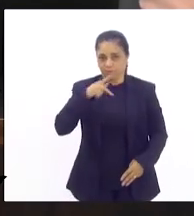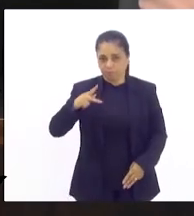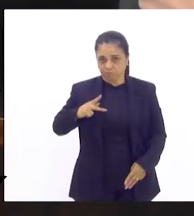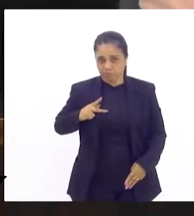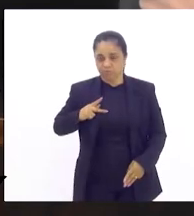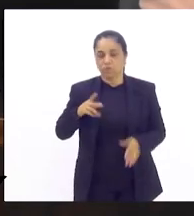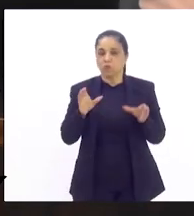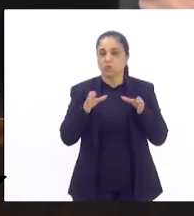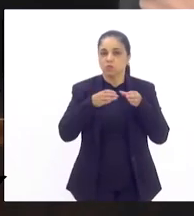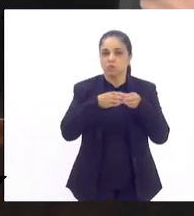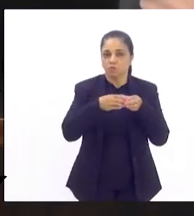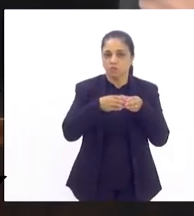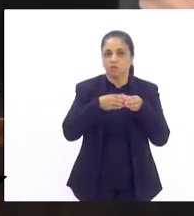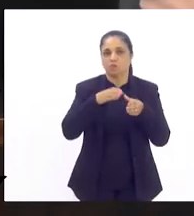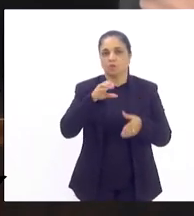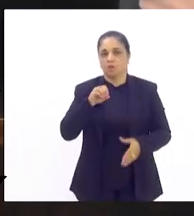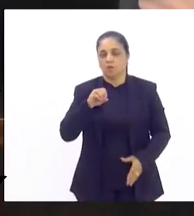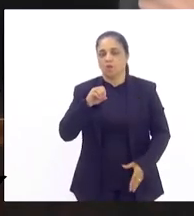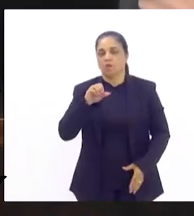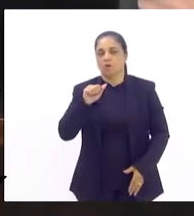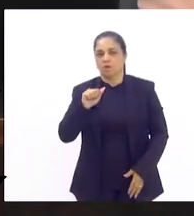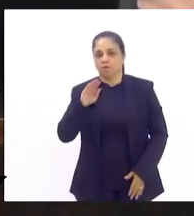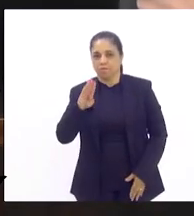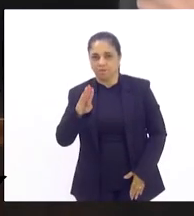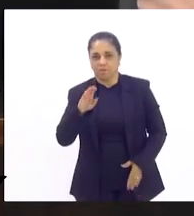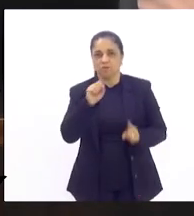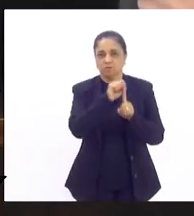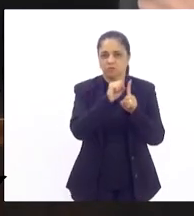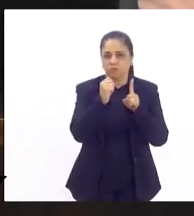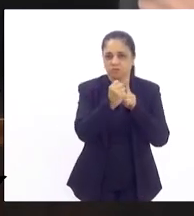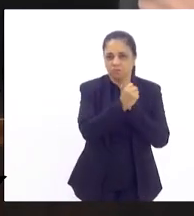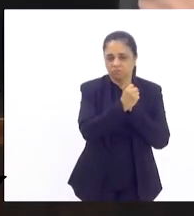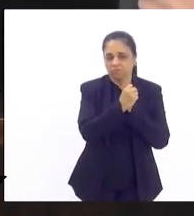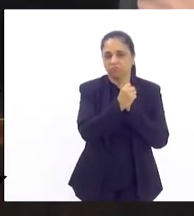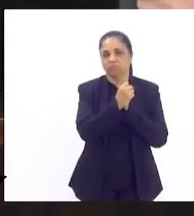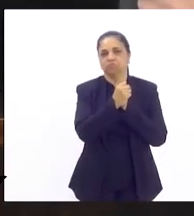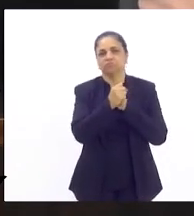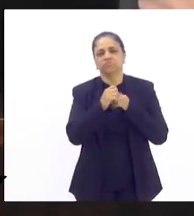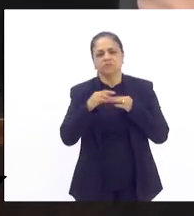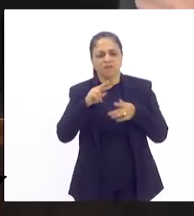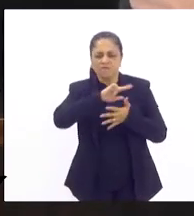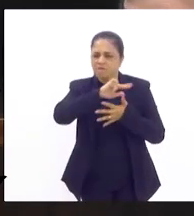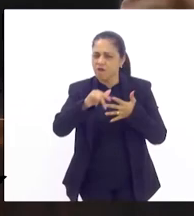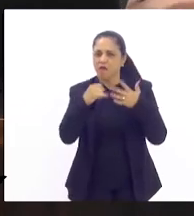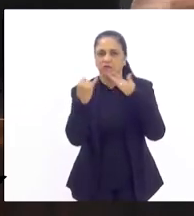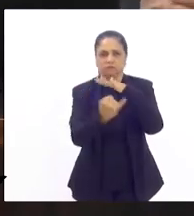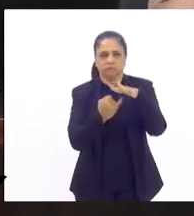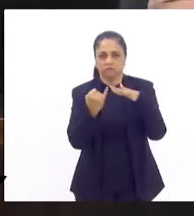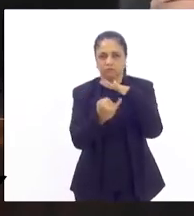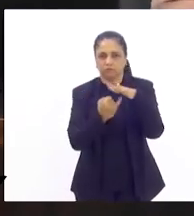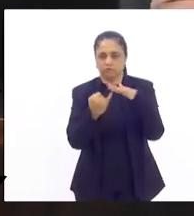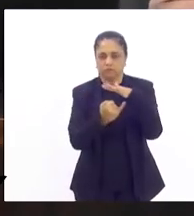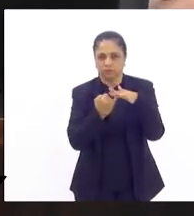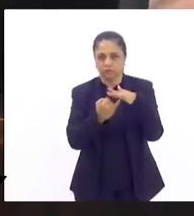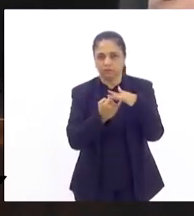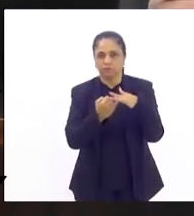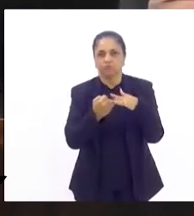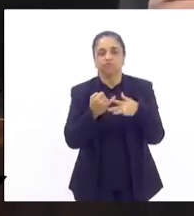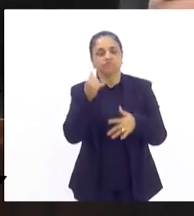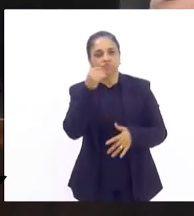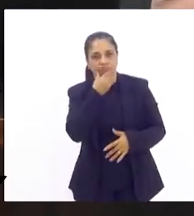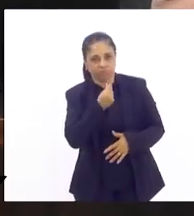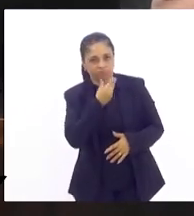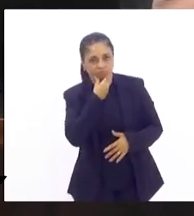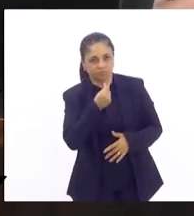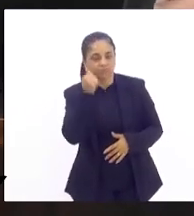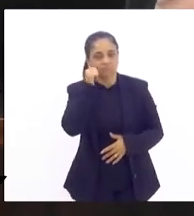do Brasil, sociedade civil organizada, demais instituições presentes, senhoras servidores